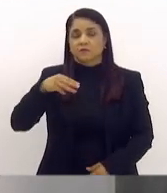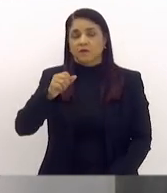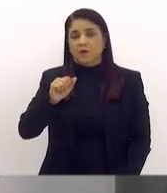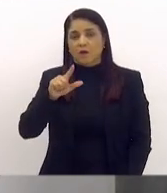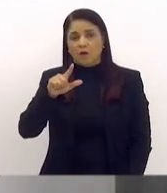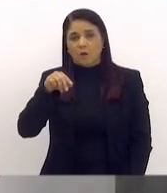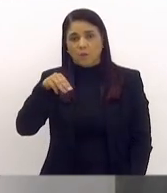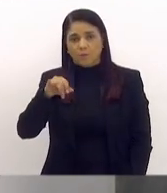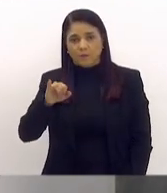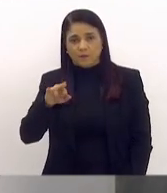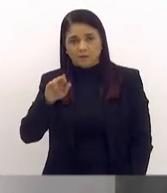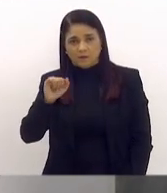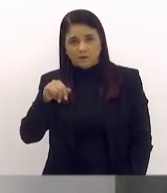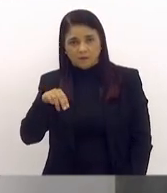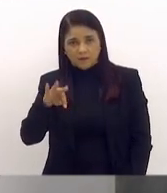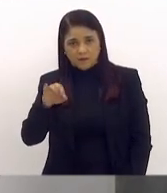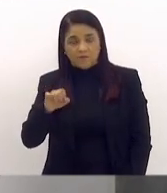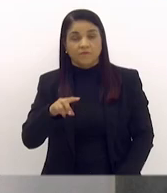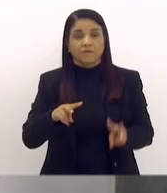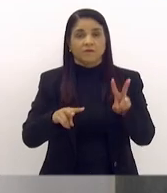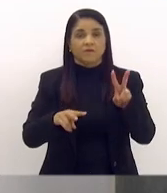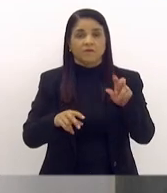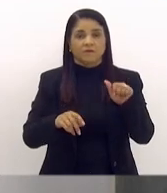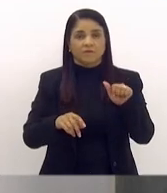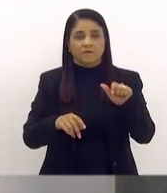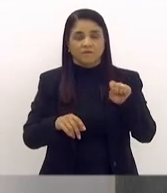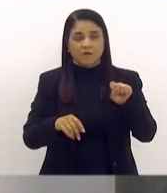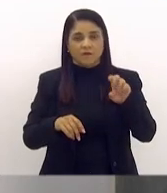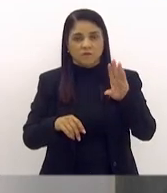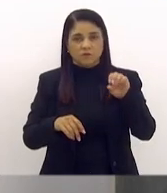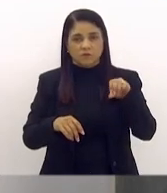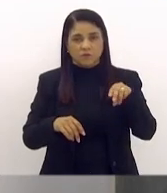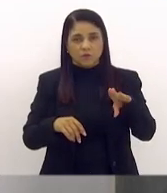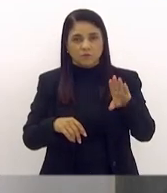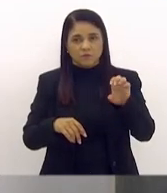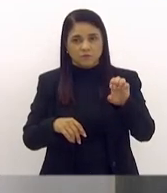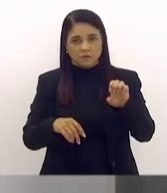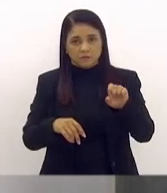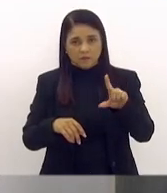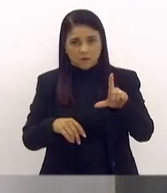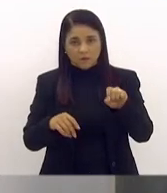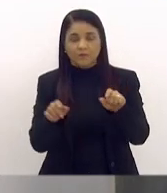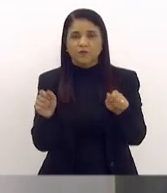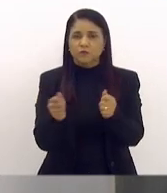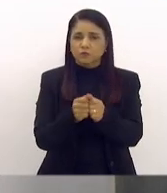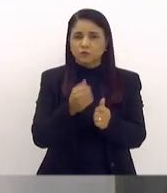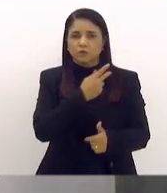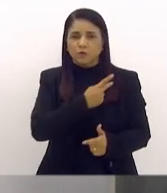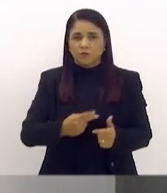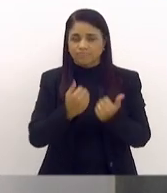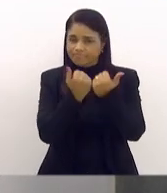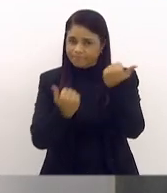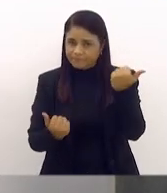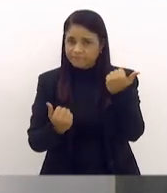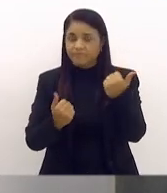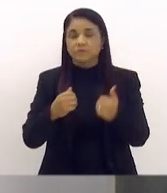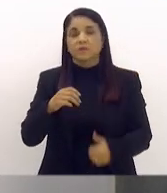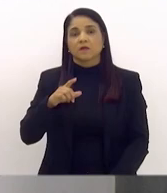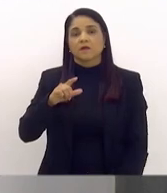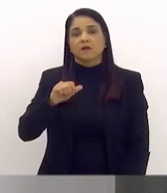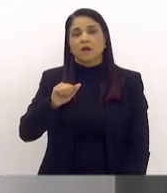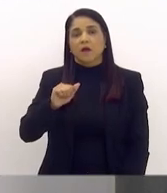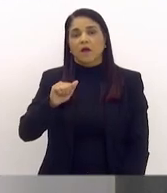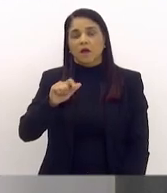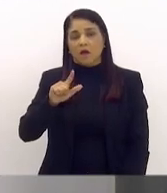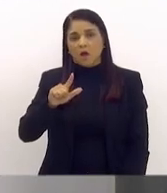presente eu acompanhei também né Almirante da Marinha do Brasil junto ao vice-presidente Alkmin e